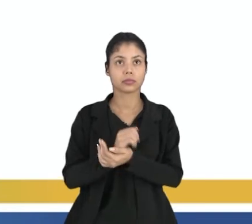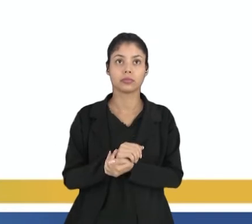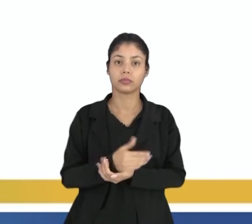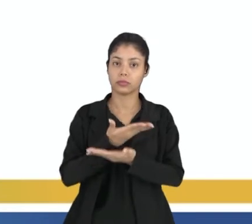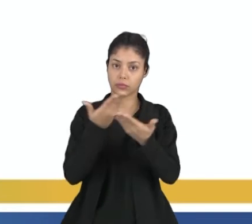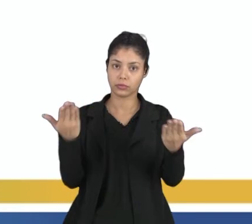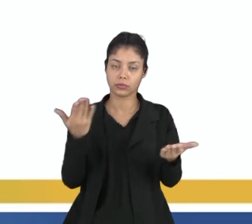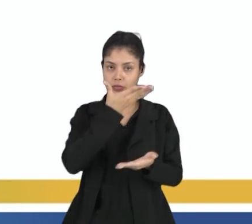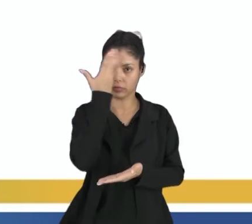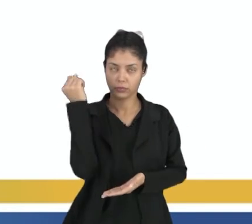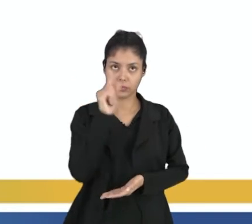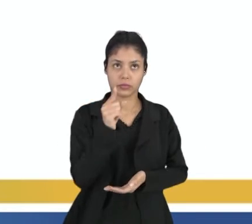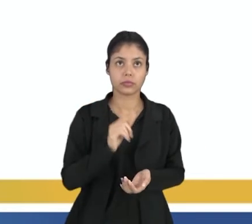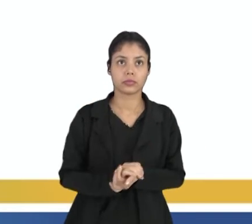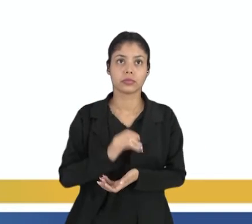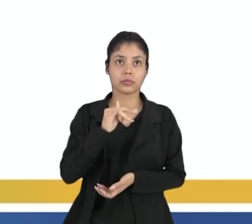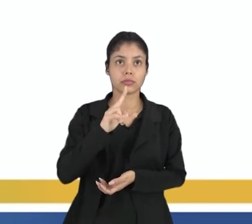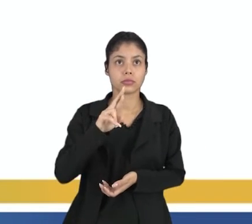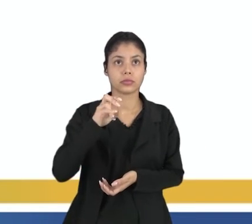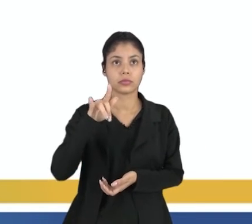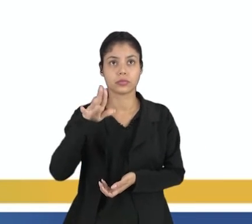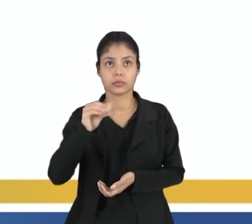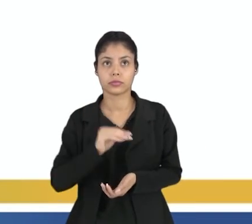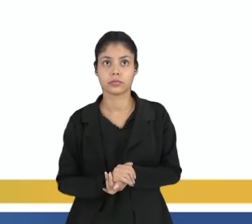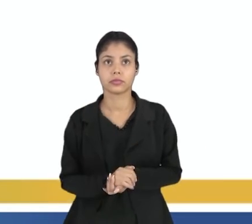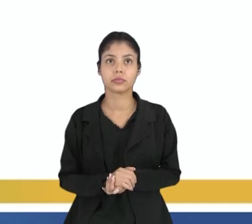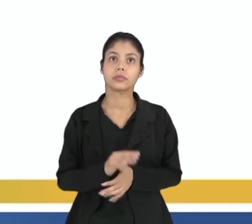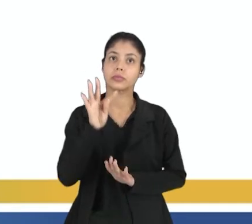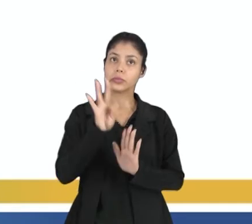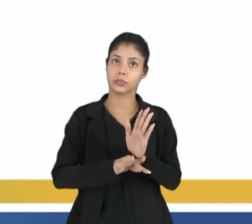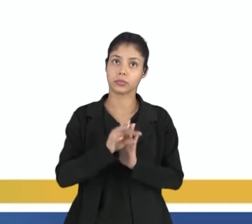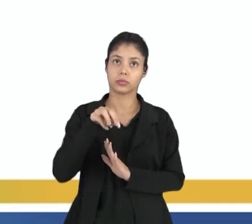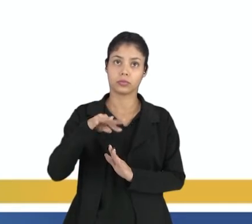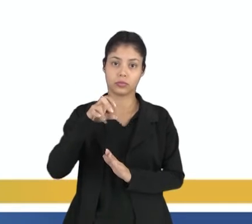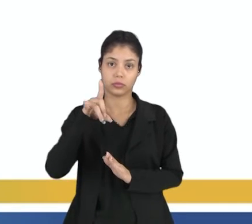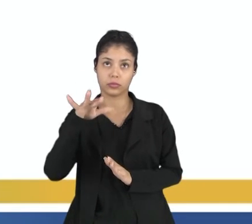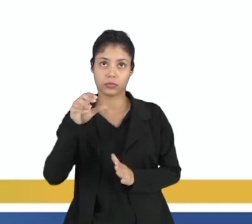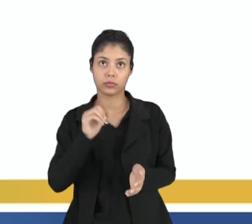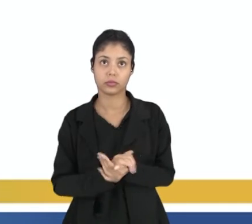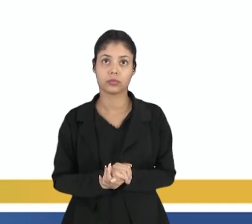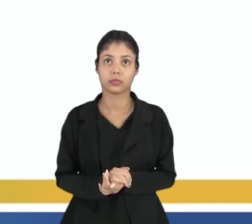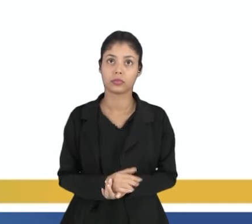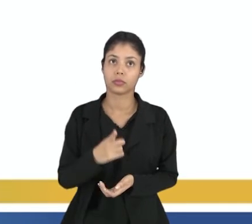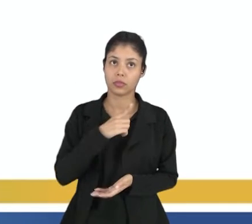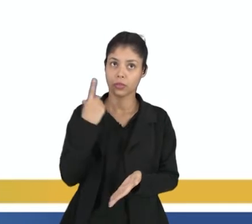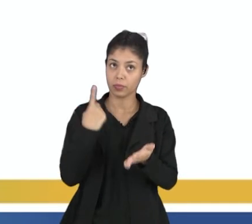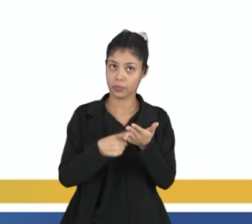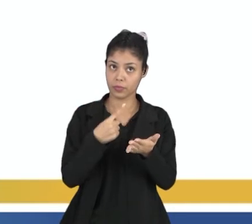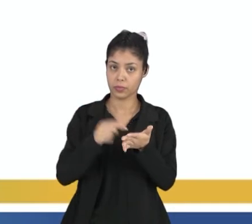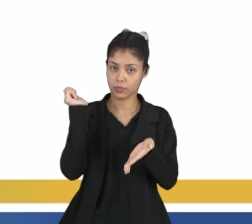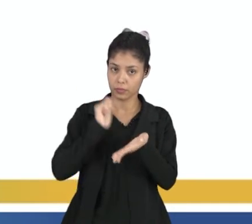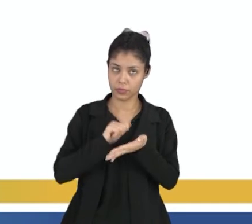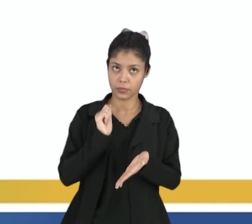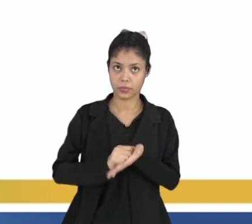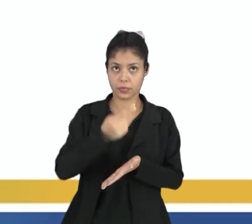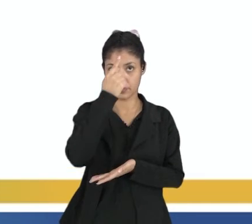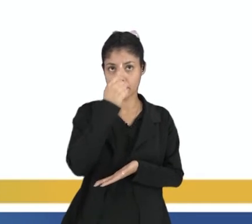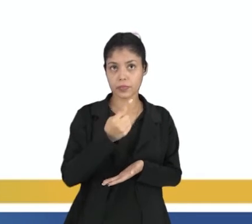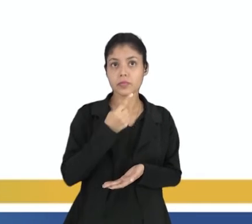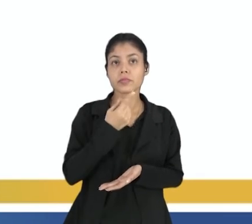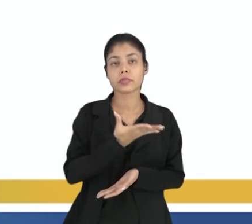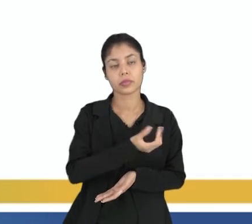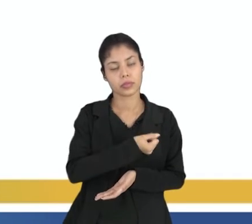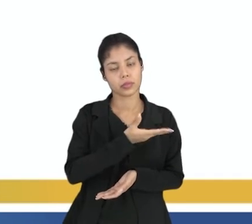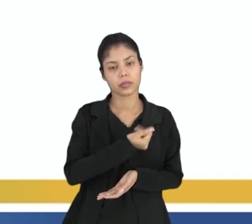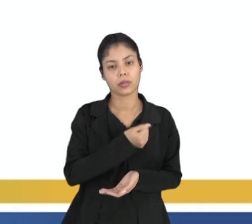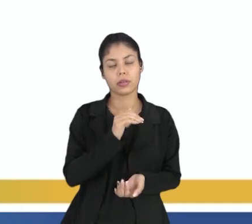Recapitulando para vocês não esquecerem. Infográficos são textos multimodais em que há a combinação da escrita com